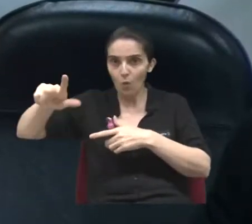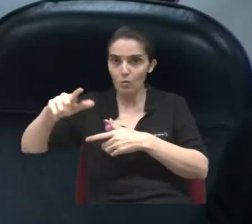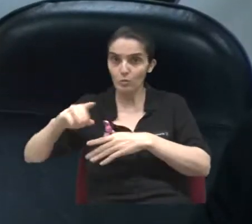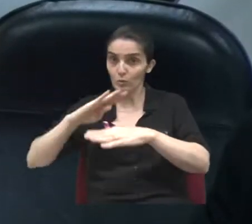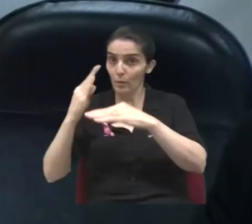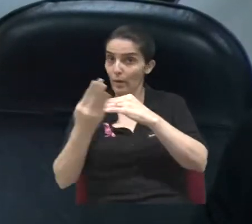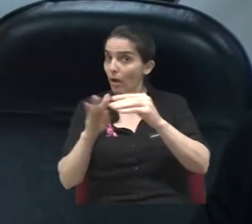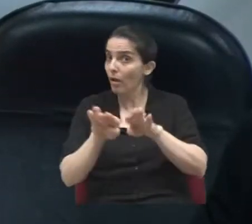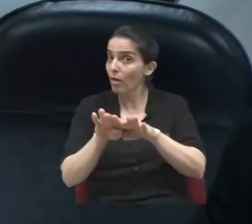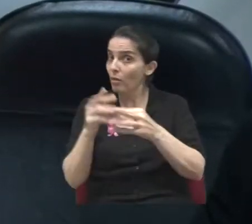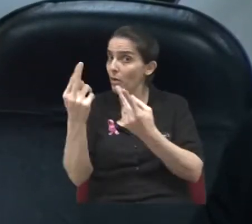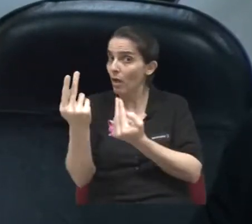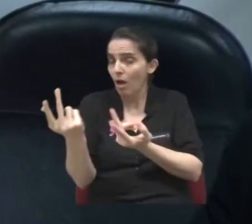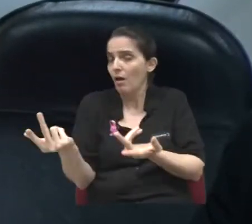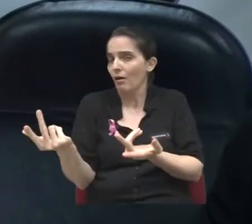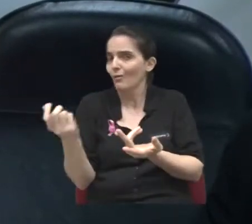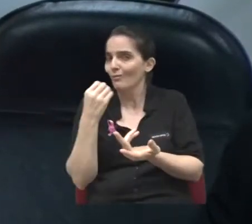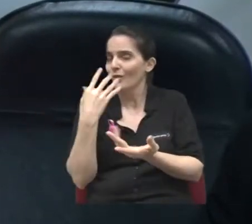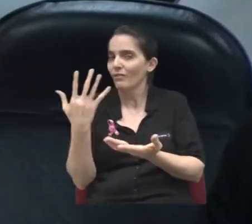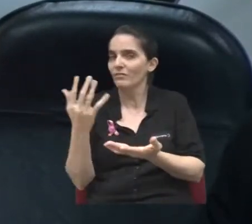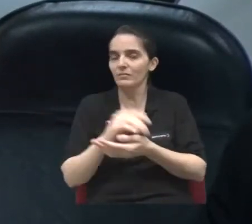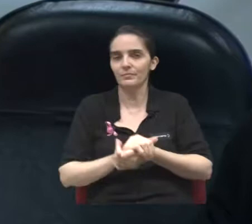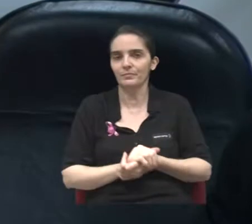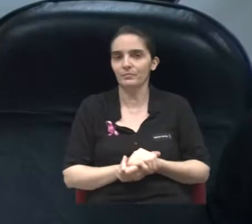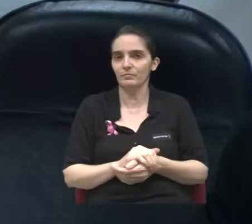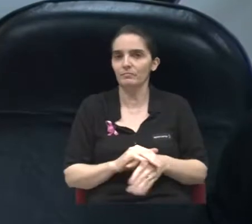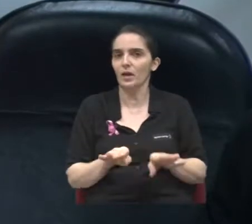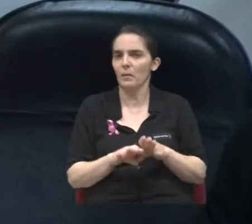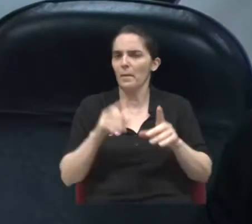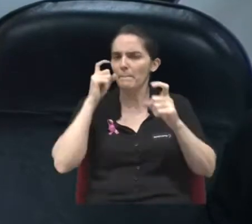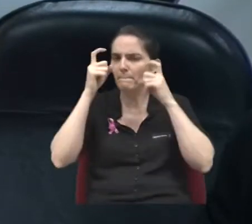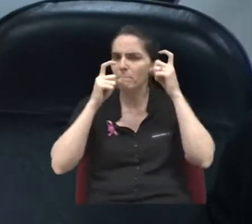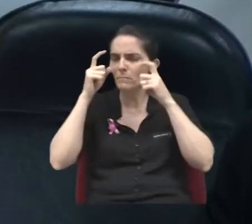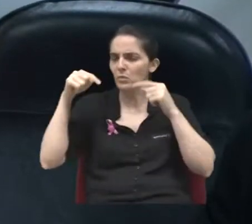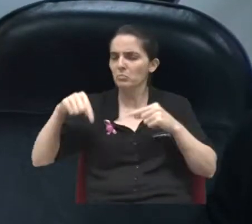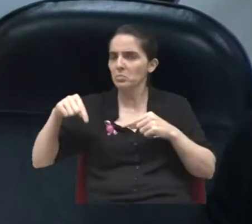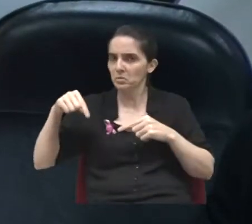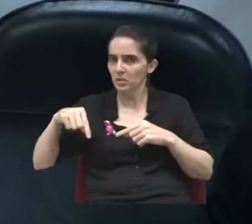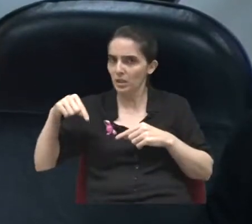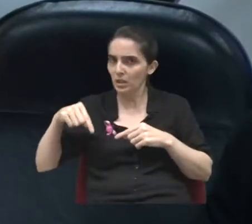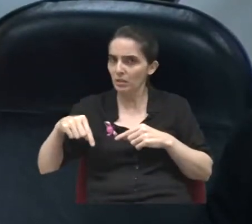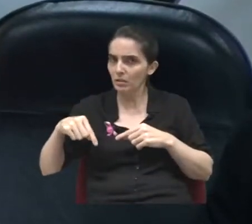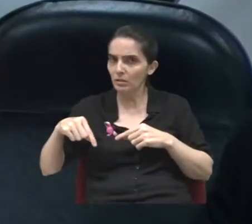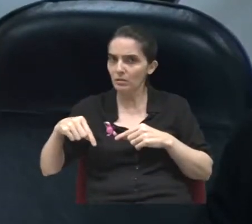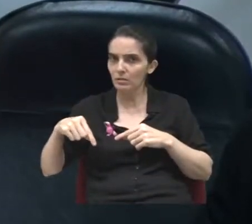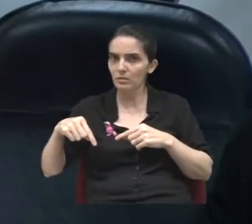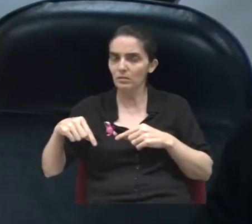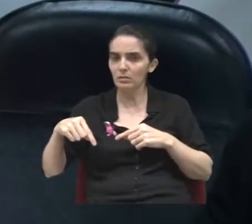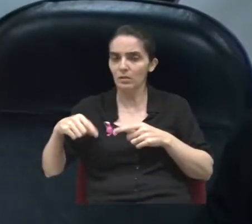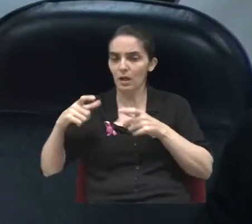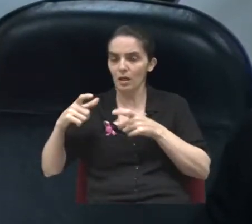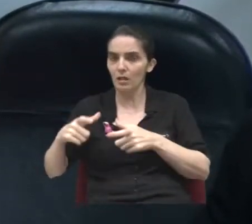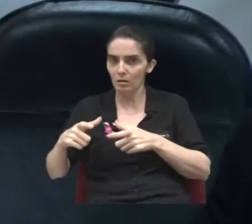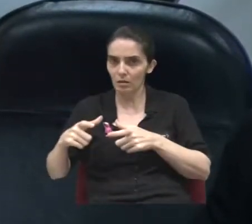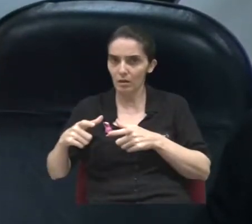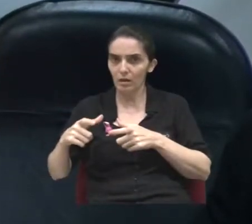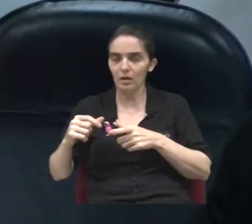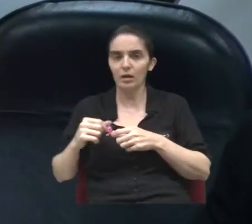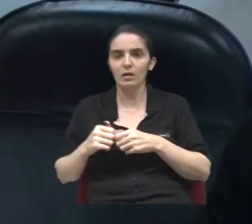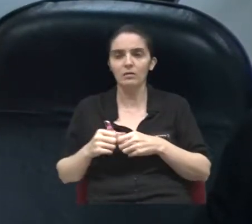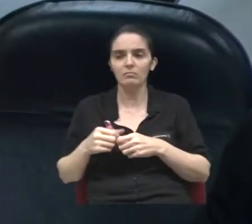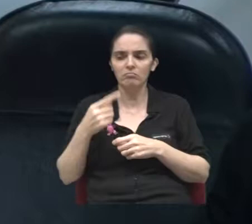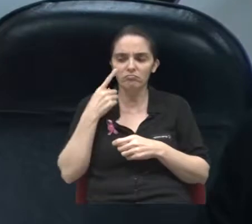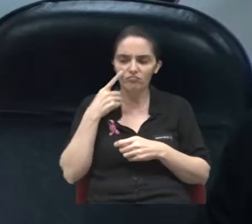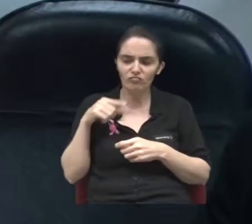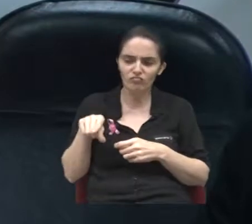ali. Inclusive, eu tenho muita preocupação até que ali é um ecoponto. Eu vejo lá a pessoa ali, eu fico preocupada, o local